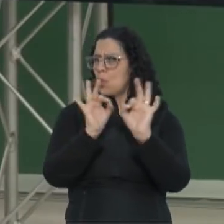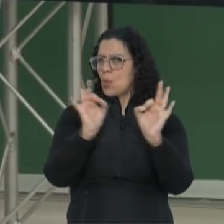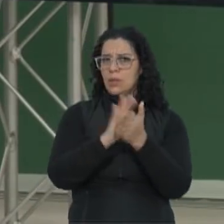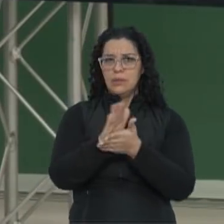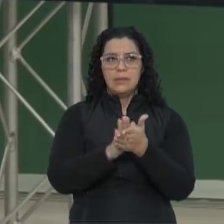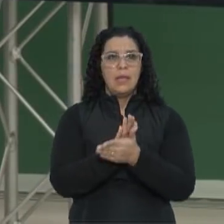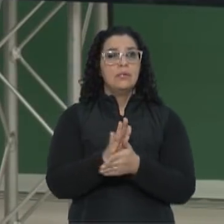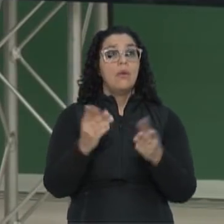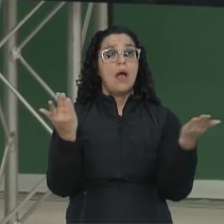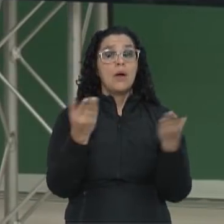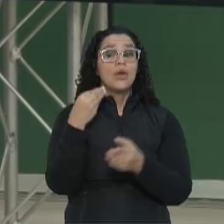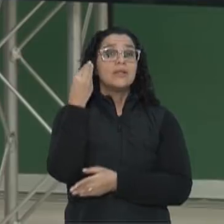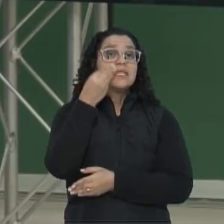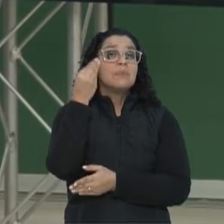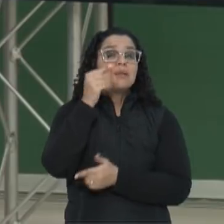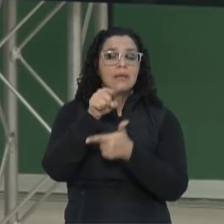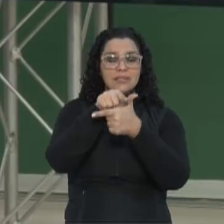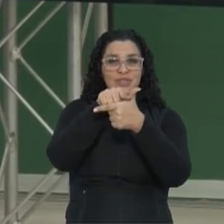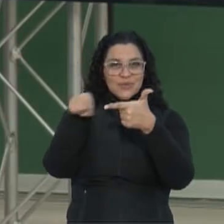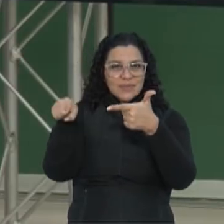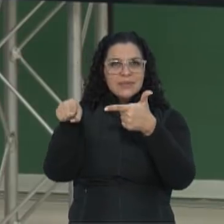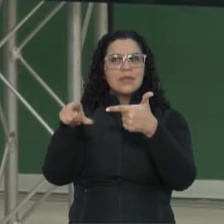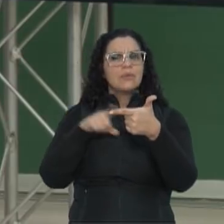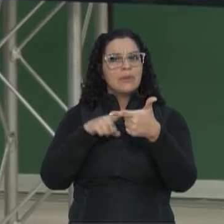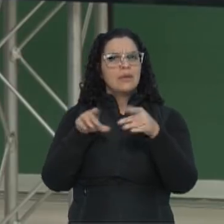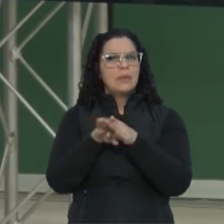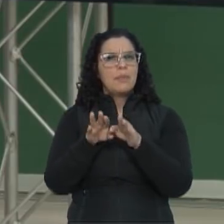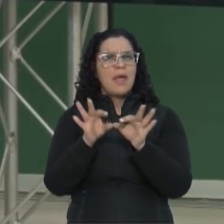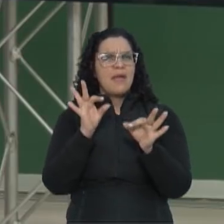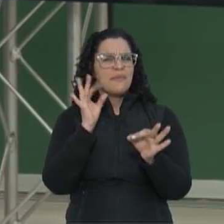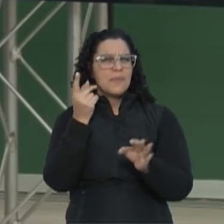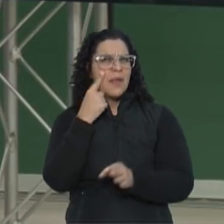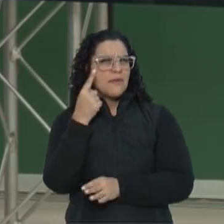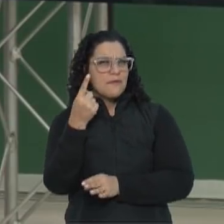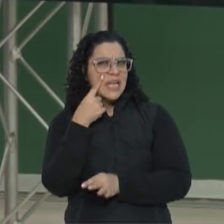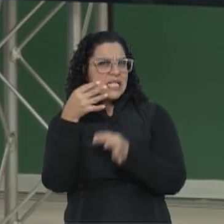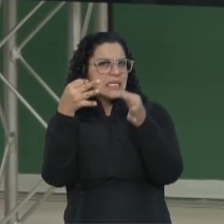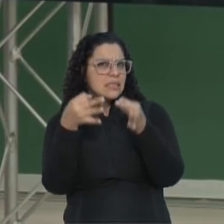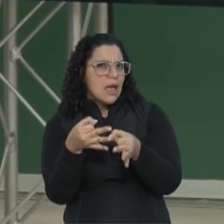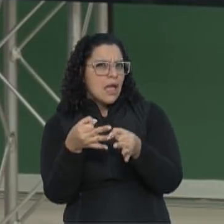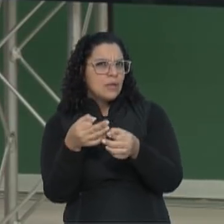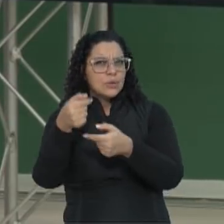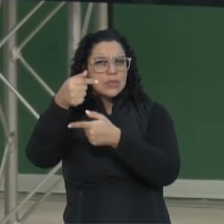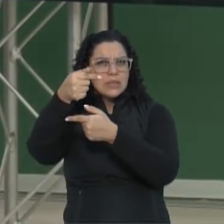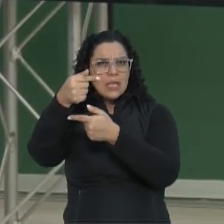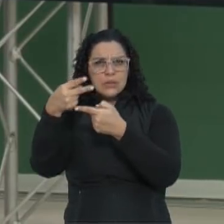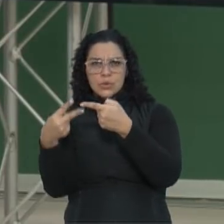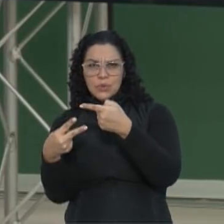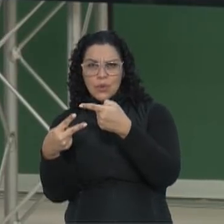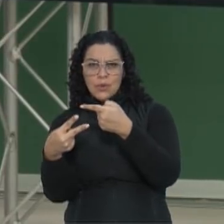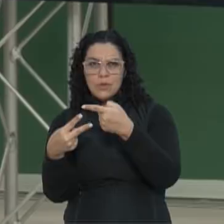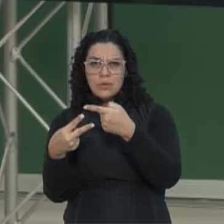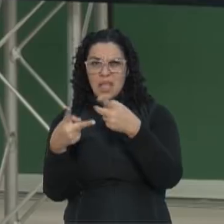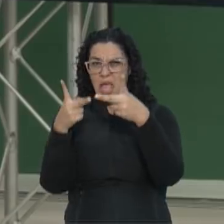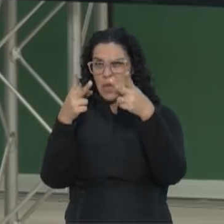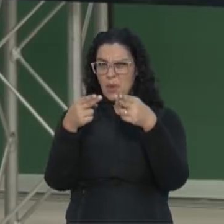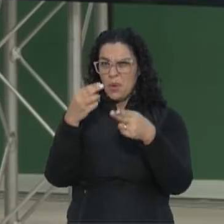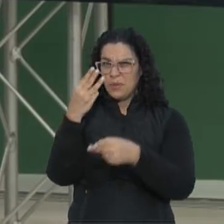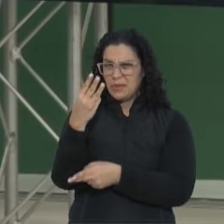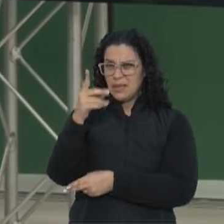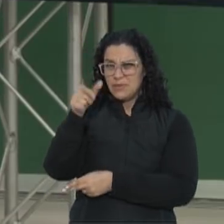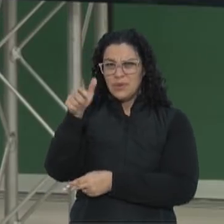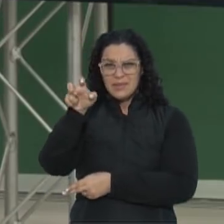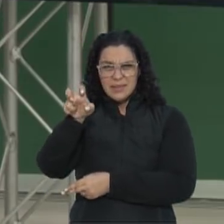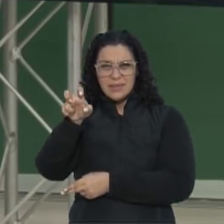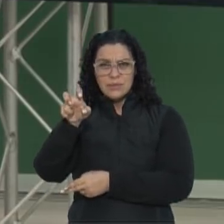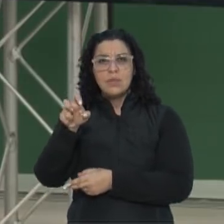Faz o quê? A divisão. Para você fazer a verificação se 7 meios equivale a 3,5, é